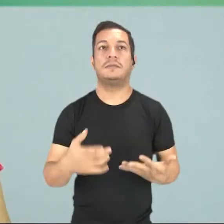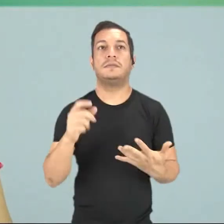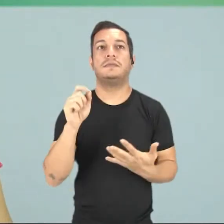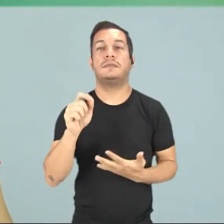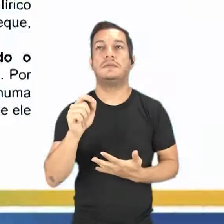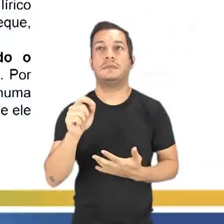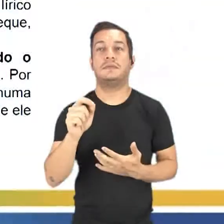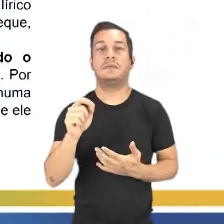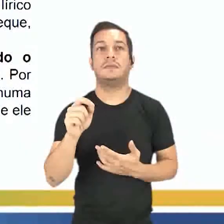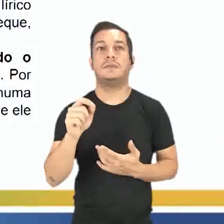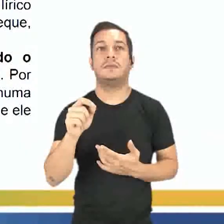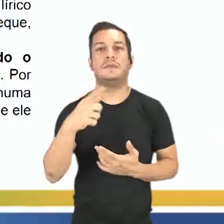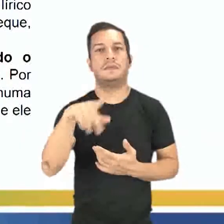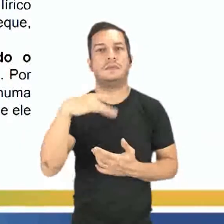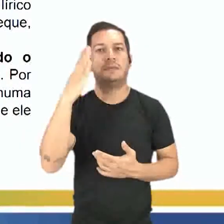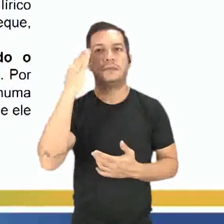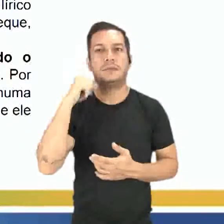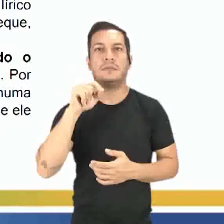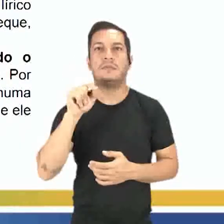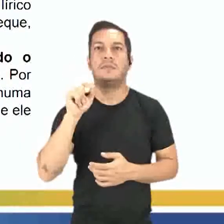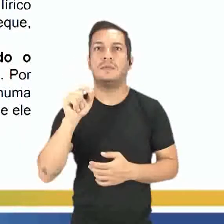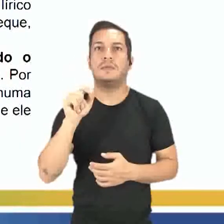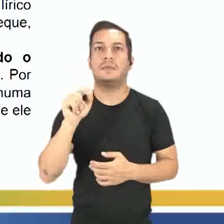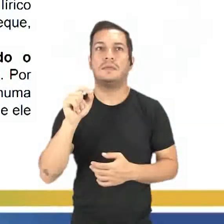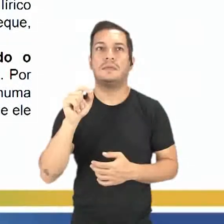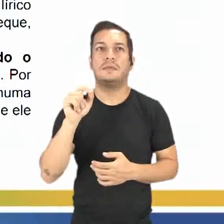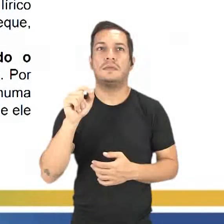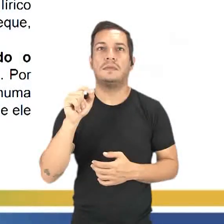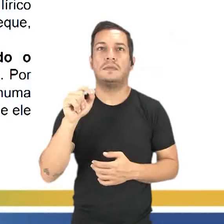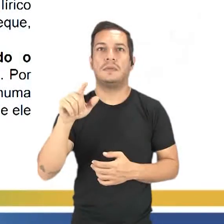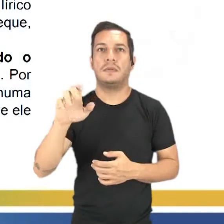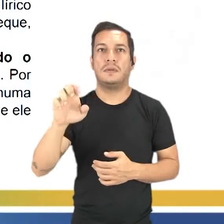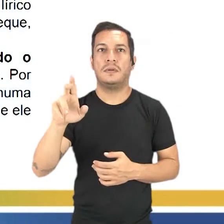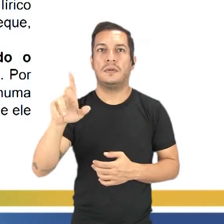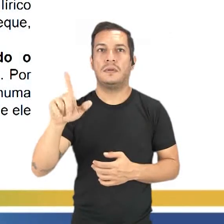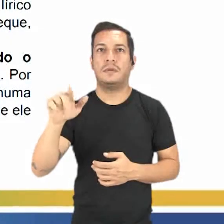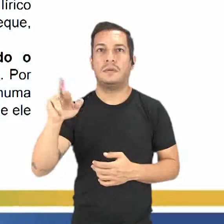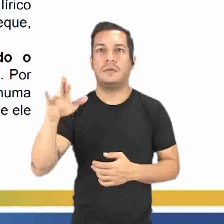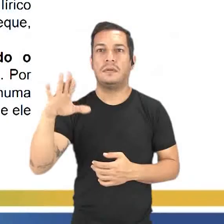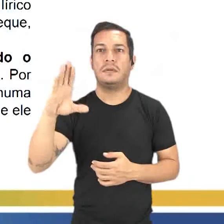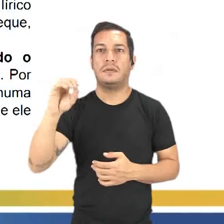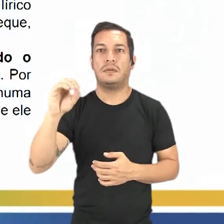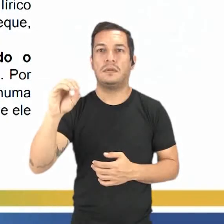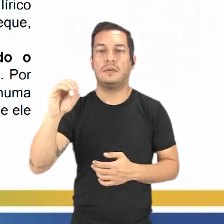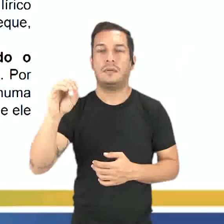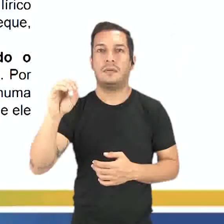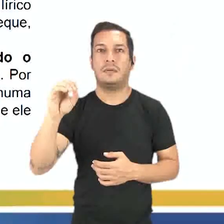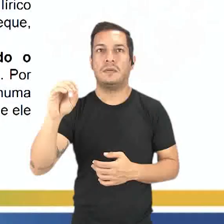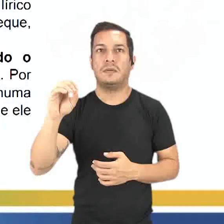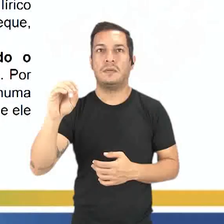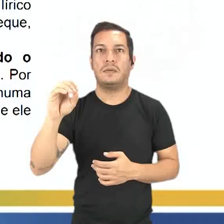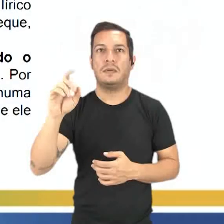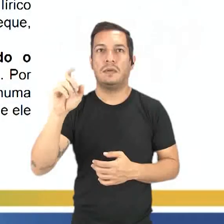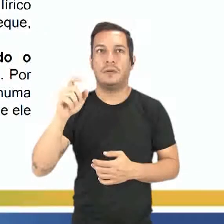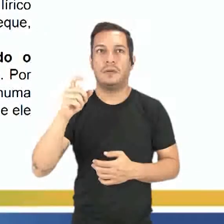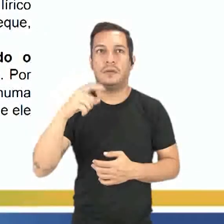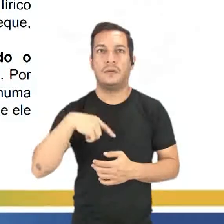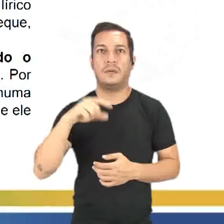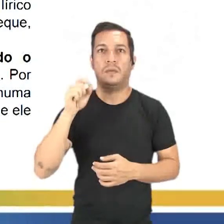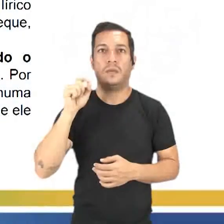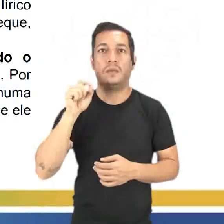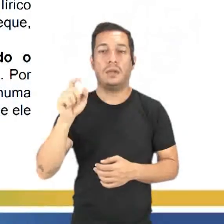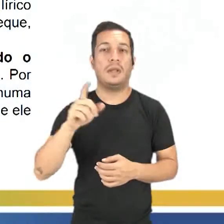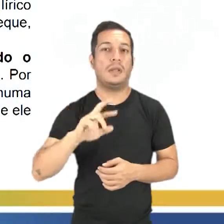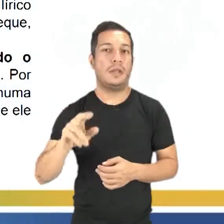descreve. Você sabe o que é eu lírico, não é? O eu lírico é a voz poética, não é